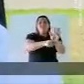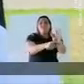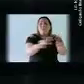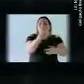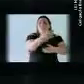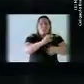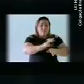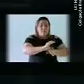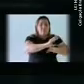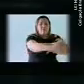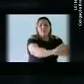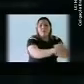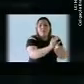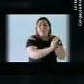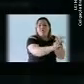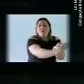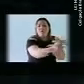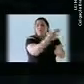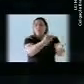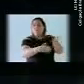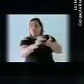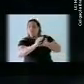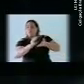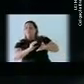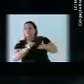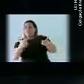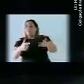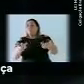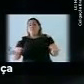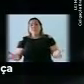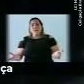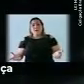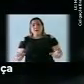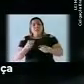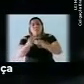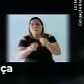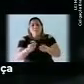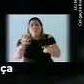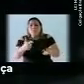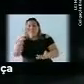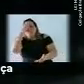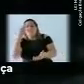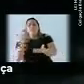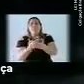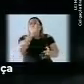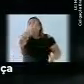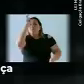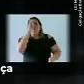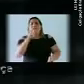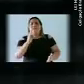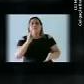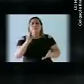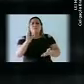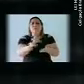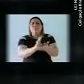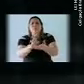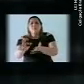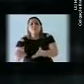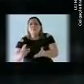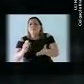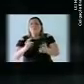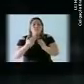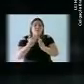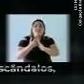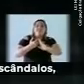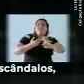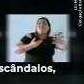investe aqui dentro? O resultado não poderia ser outro. Os investidores perderam de vez a confiança e estão se